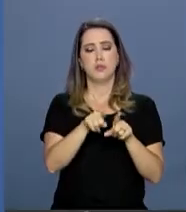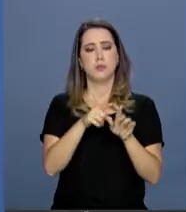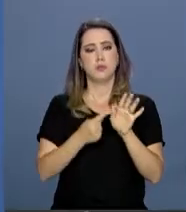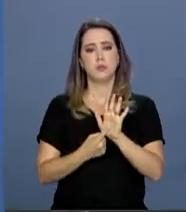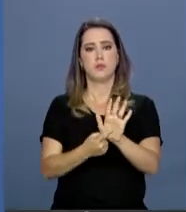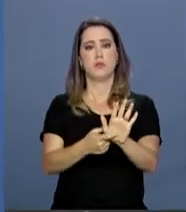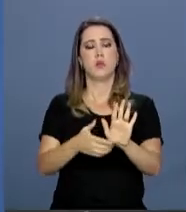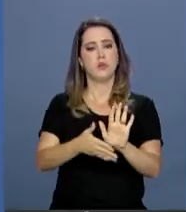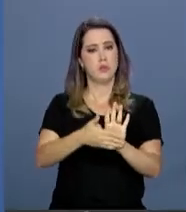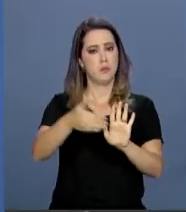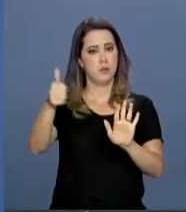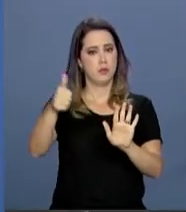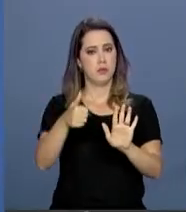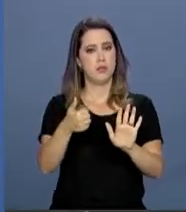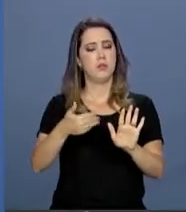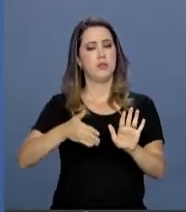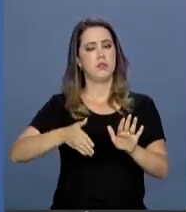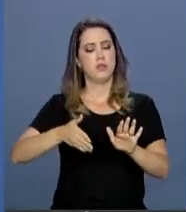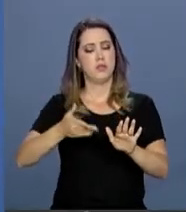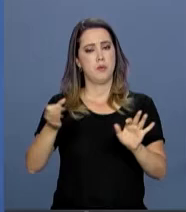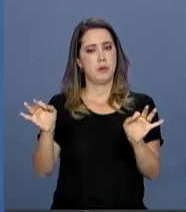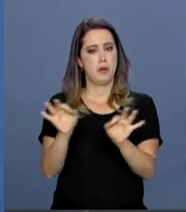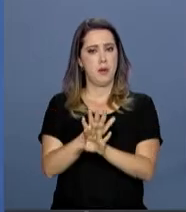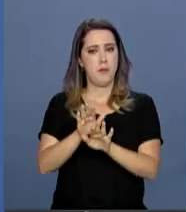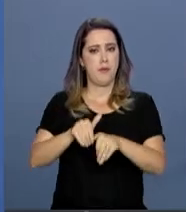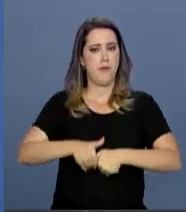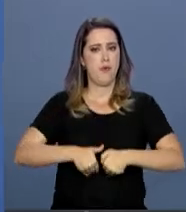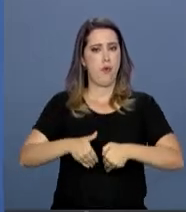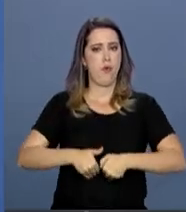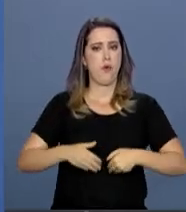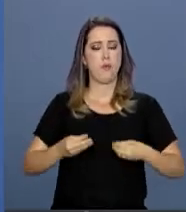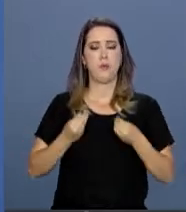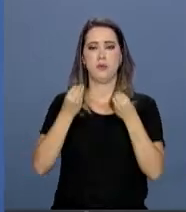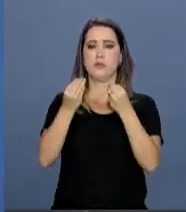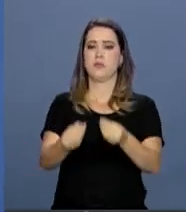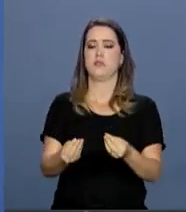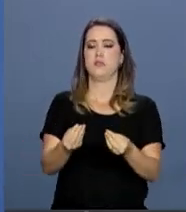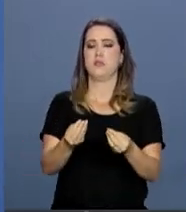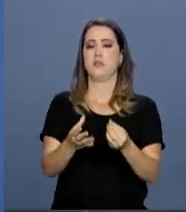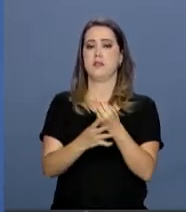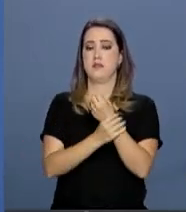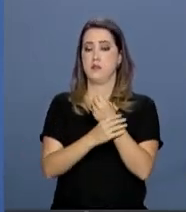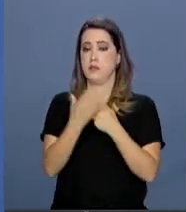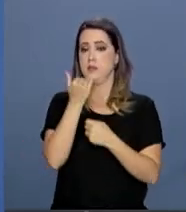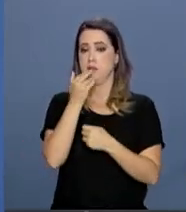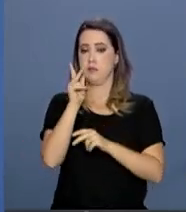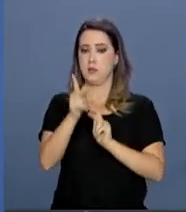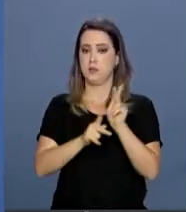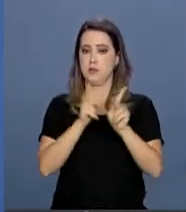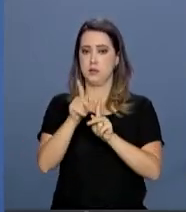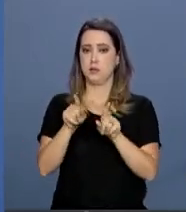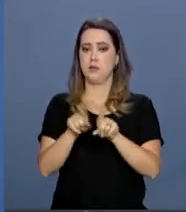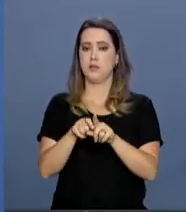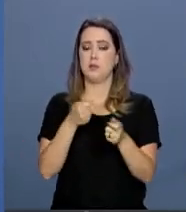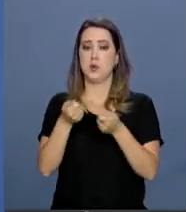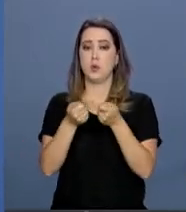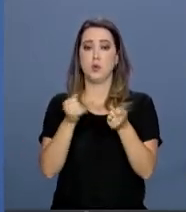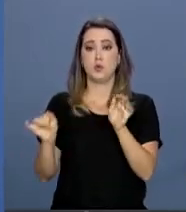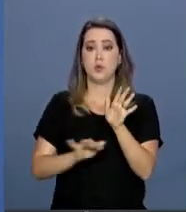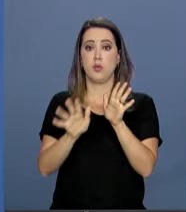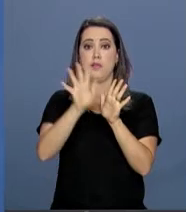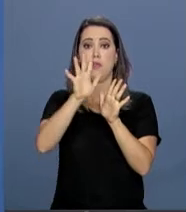superação da fome ea garantia da segurança alimentar da população até o controle da inflação